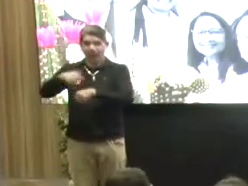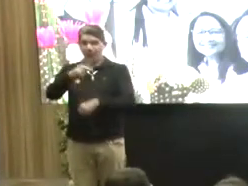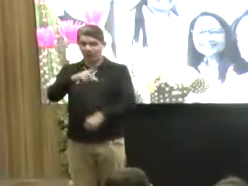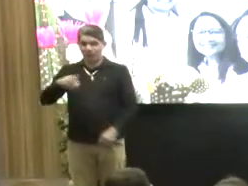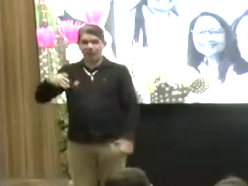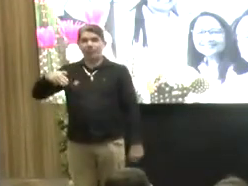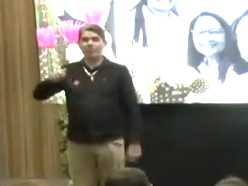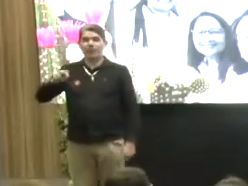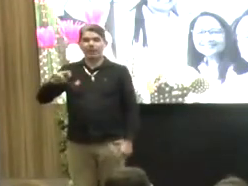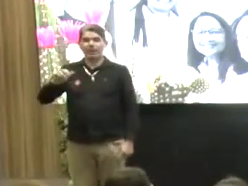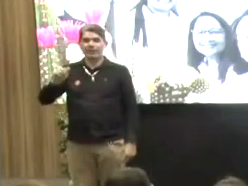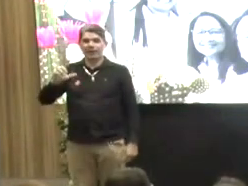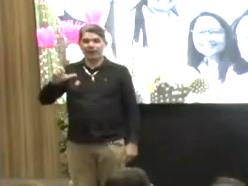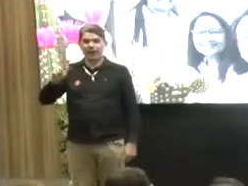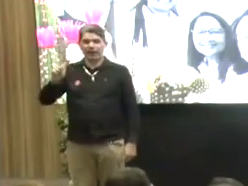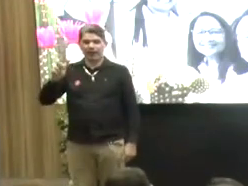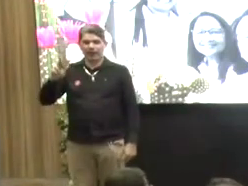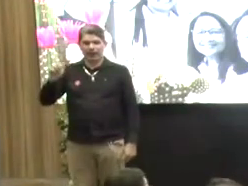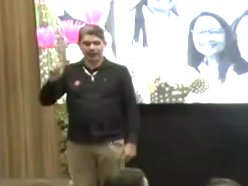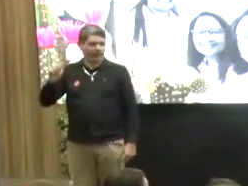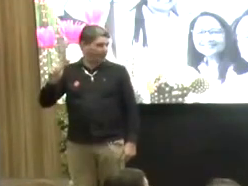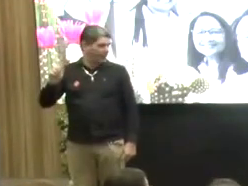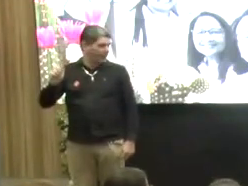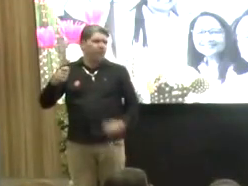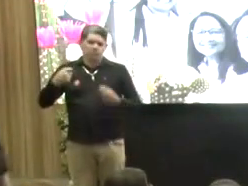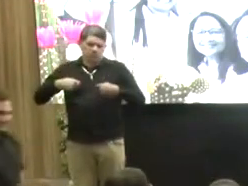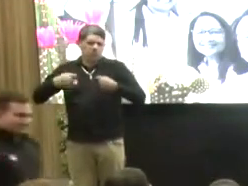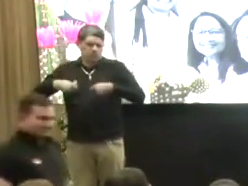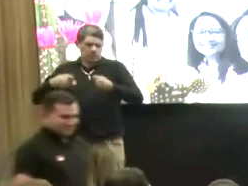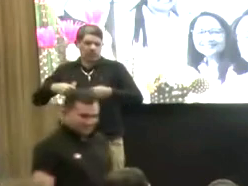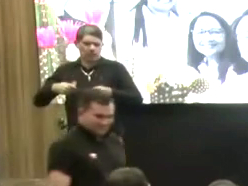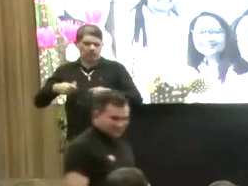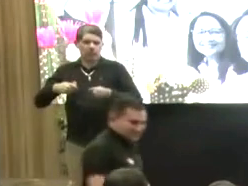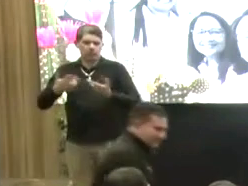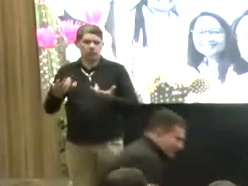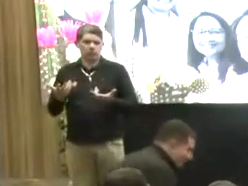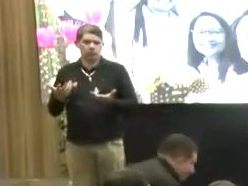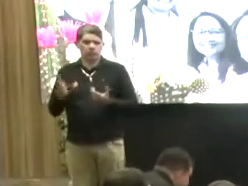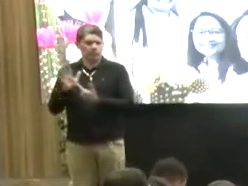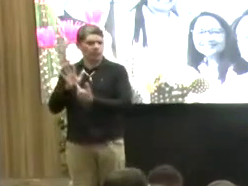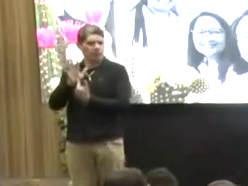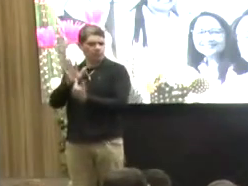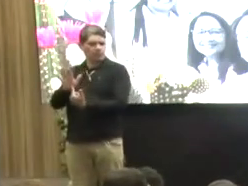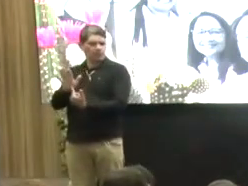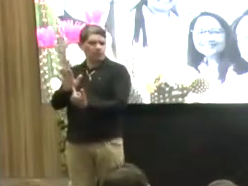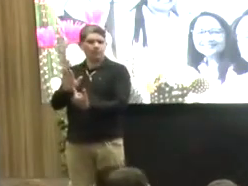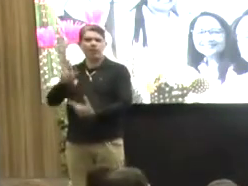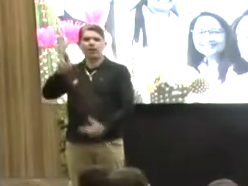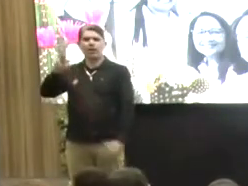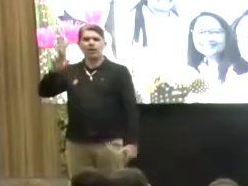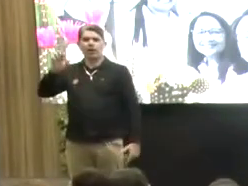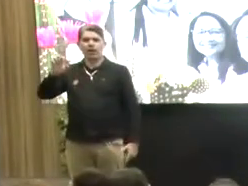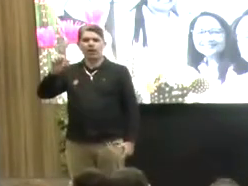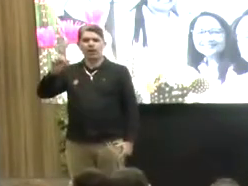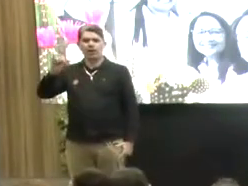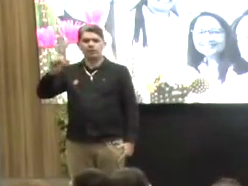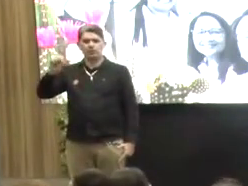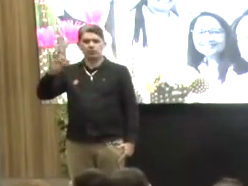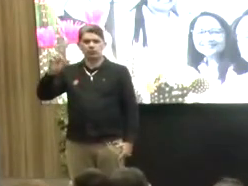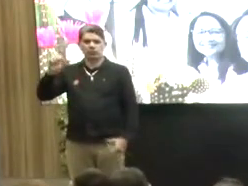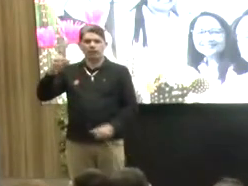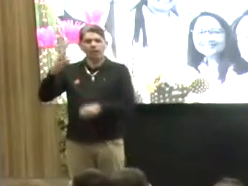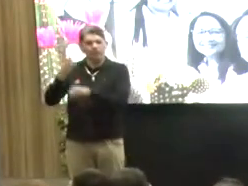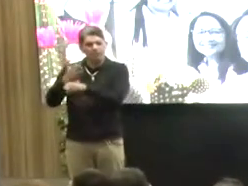nós precisamos, essa palavra ela é muito forte para todos nós, resistir. Mas nós precisamos